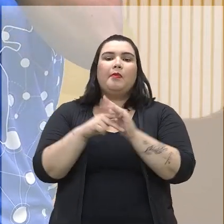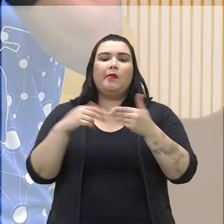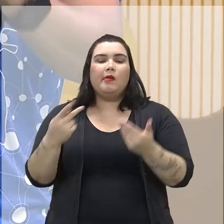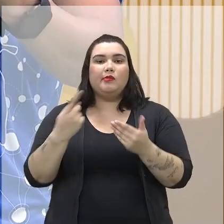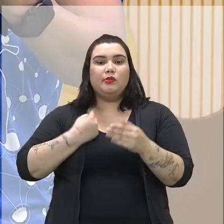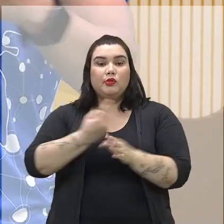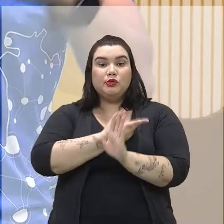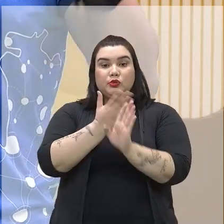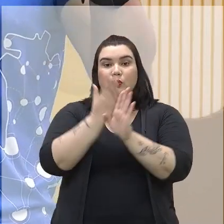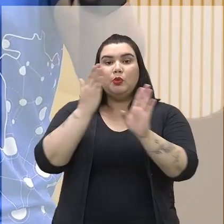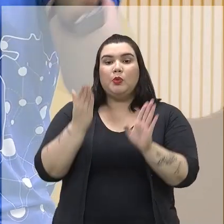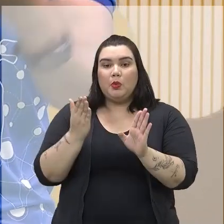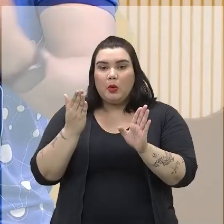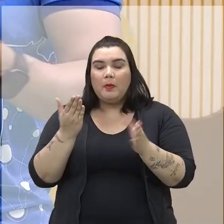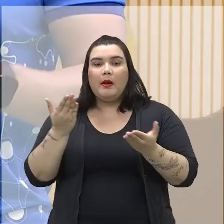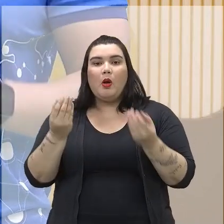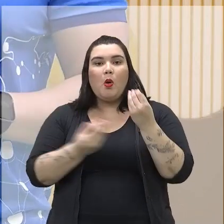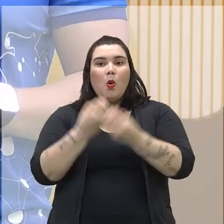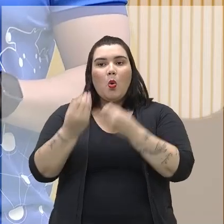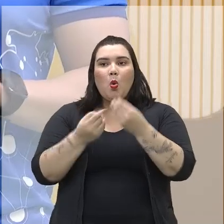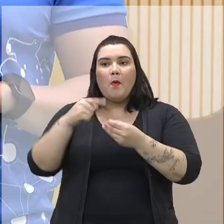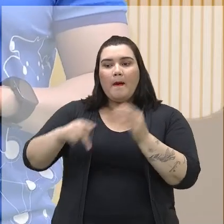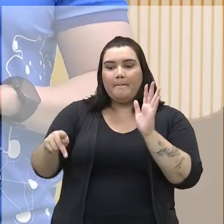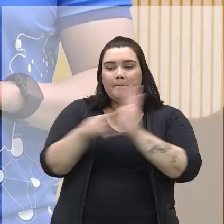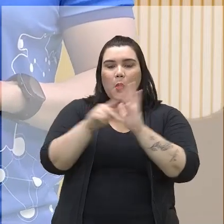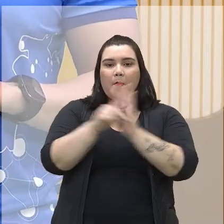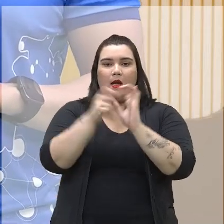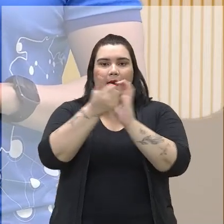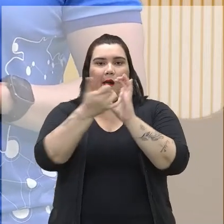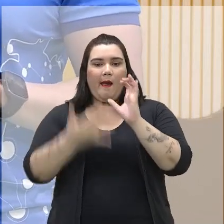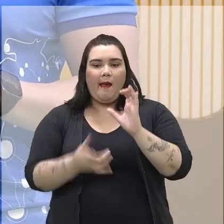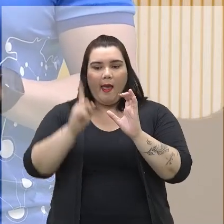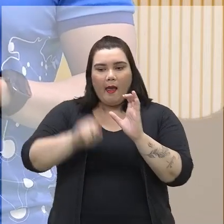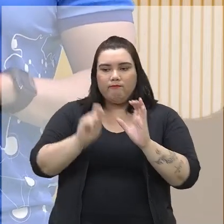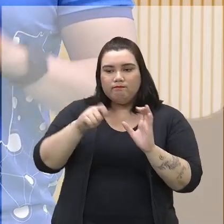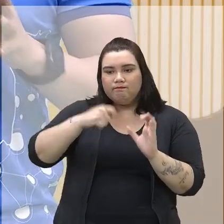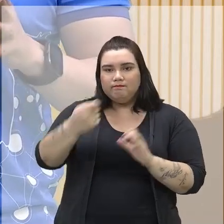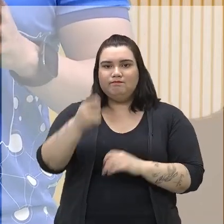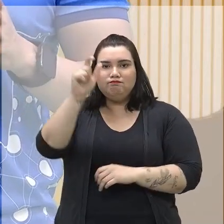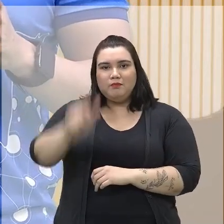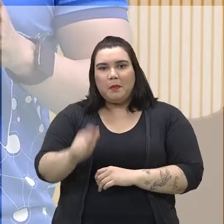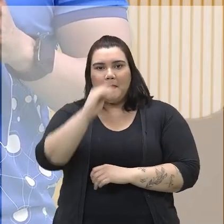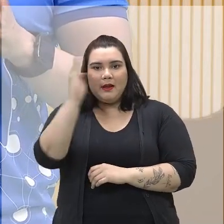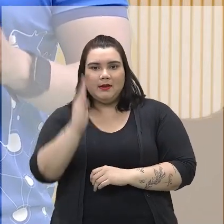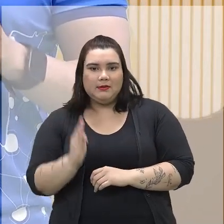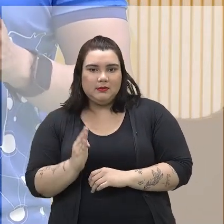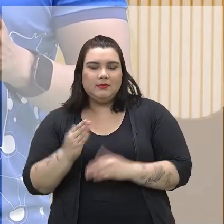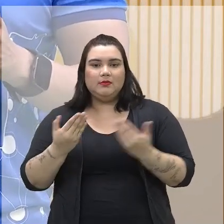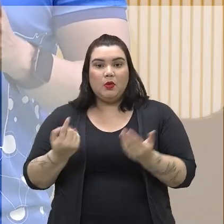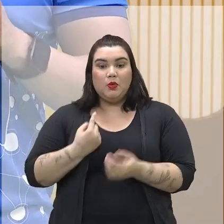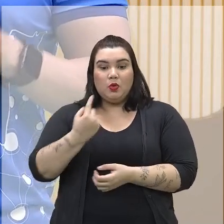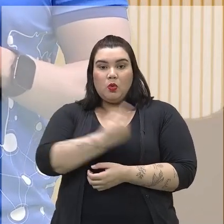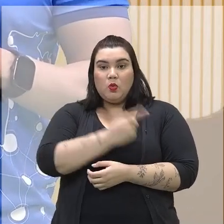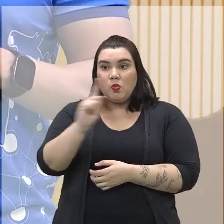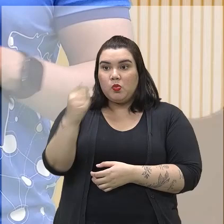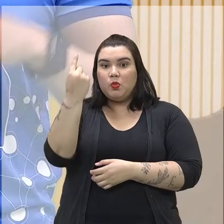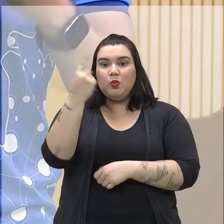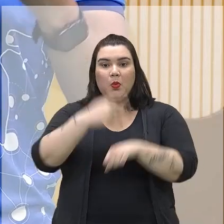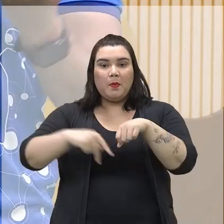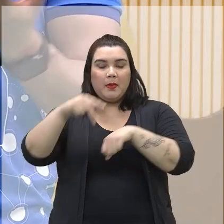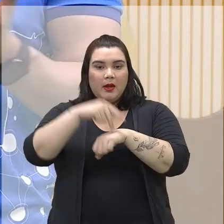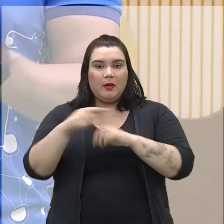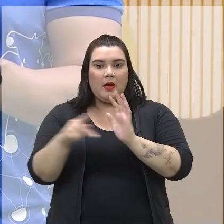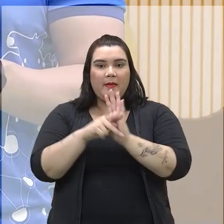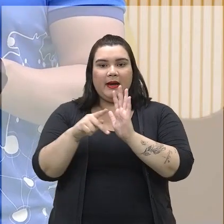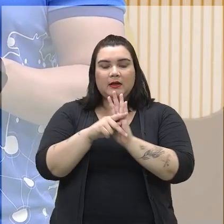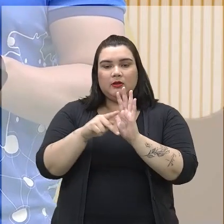gente enquanto brasileiro, é um elemento importante na formação da nossa identidade nacional. Olha, nós somos o único país na América do Sul, na